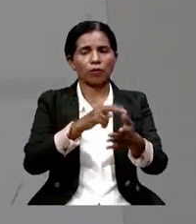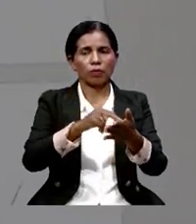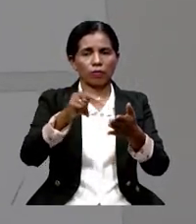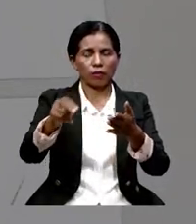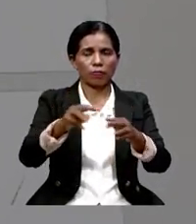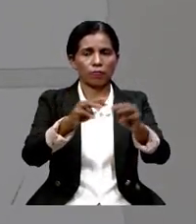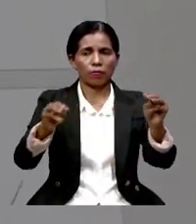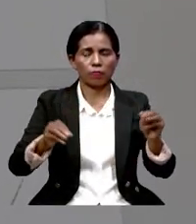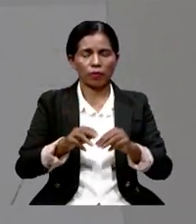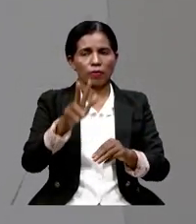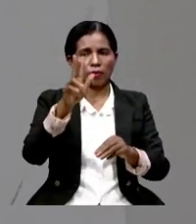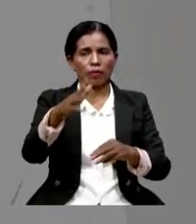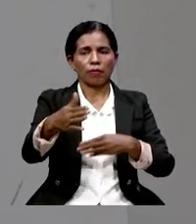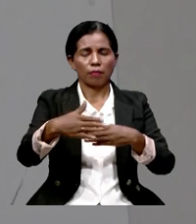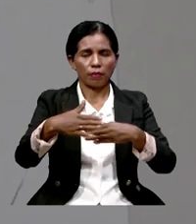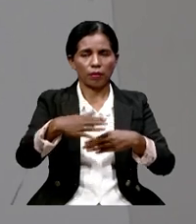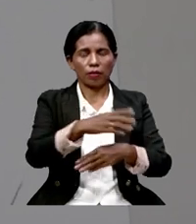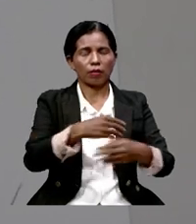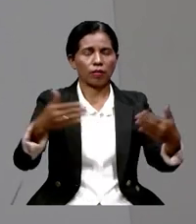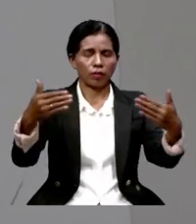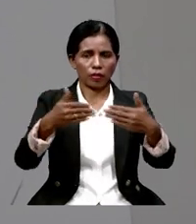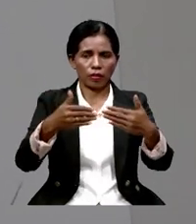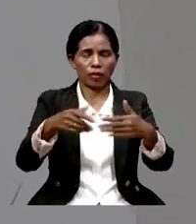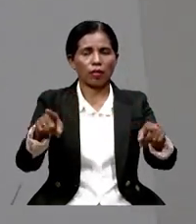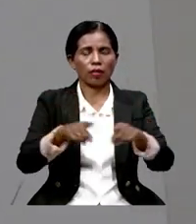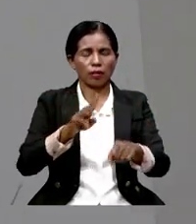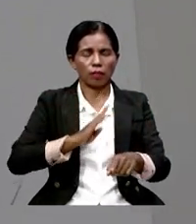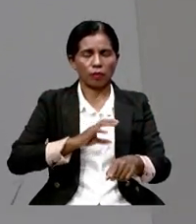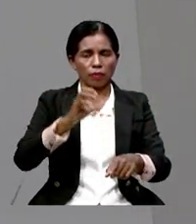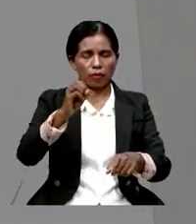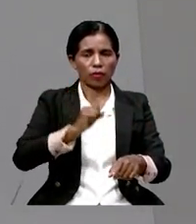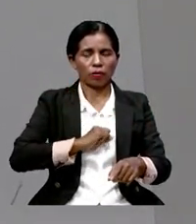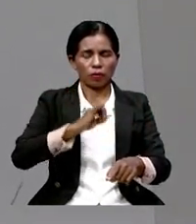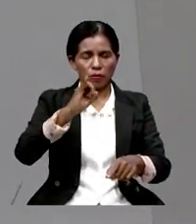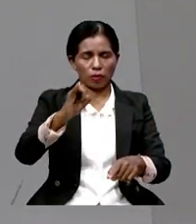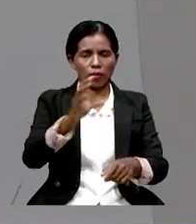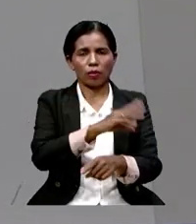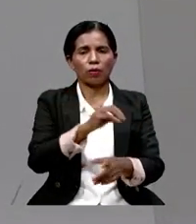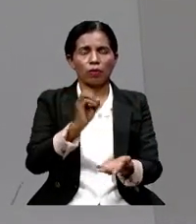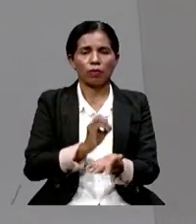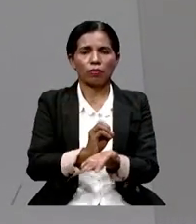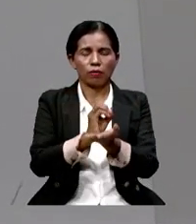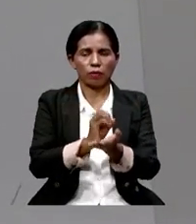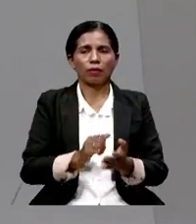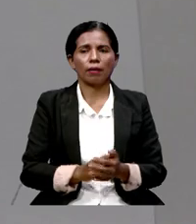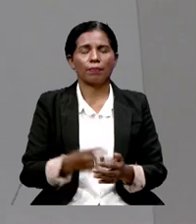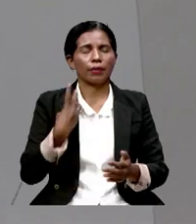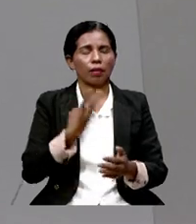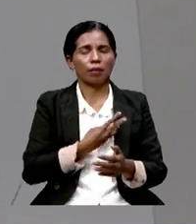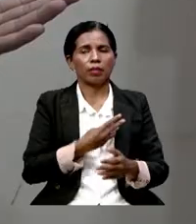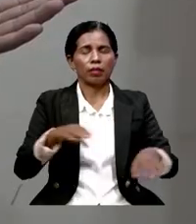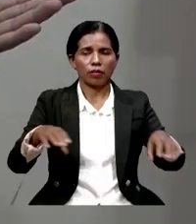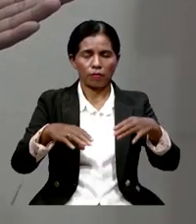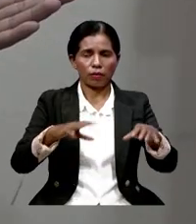husi municipio tolu nebe besi ponto entrada hane sampo bonaru usuai noreua. Ia amini en servicio durante,